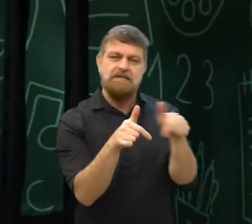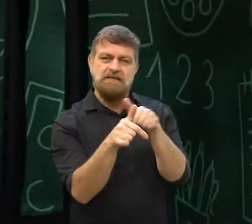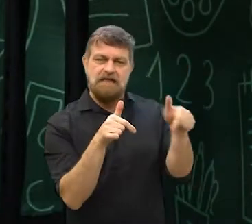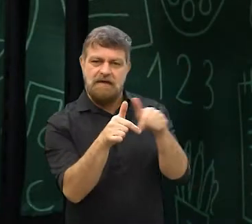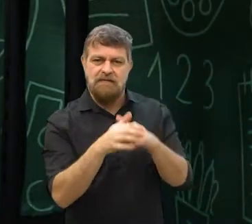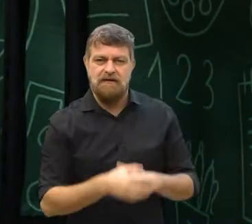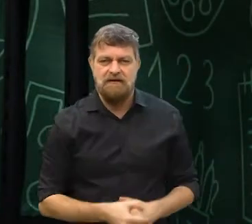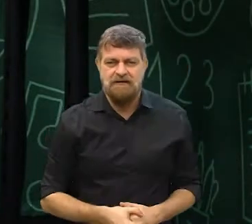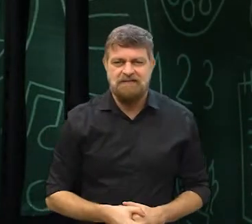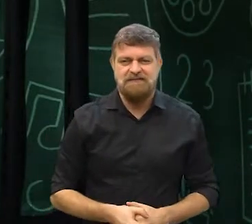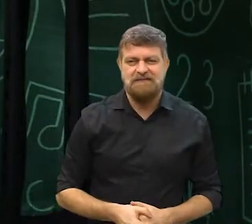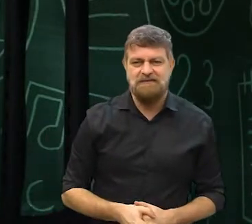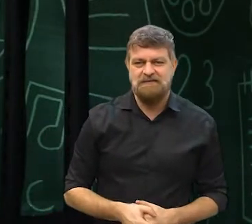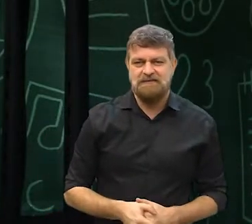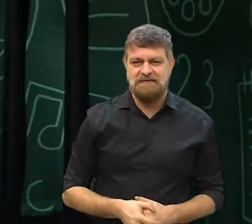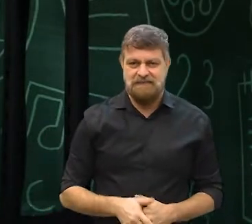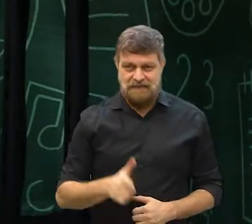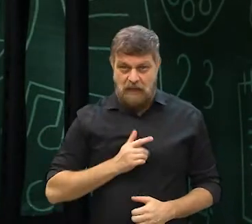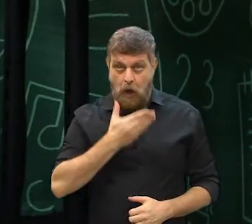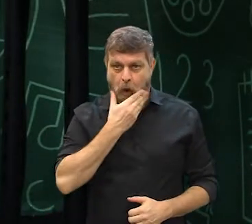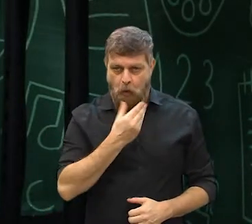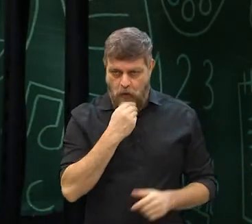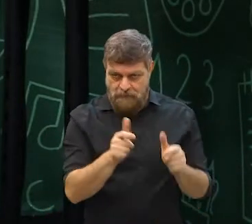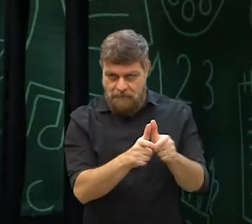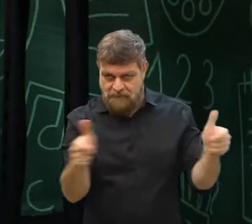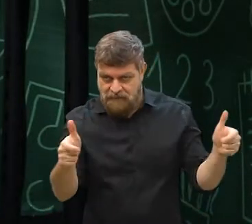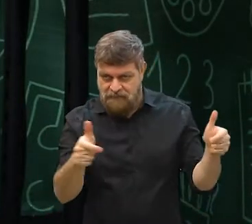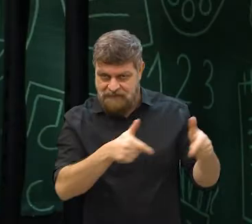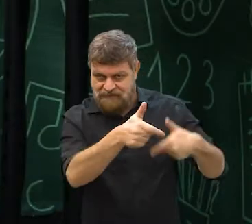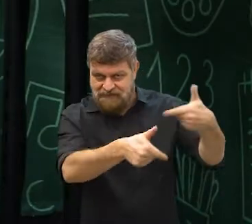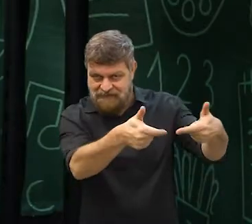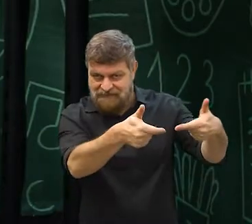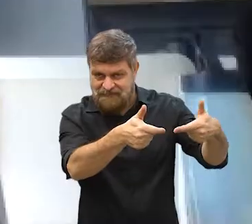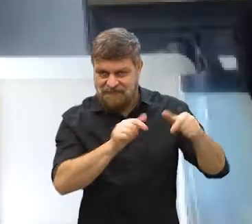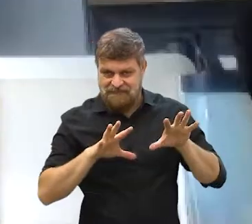mercado que é dominado pelos homens, é isso?